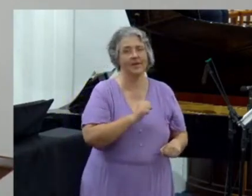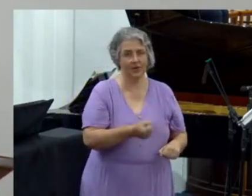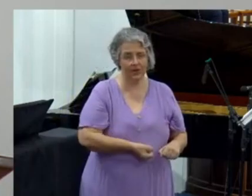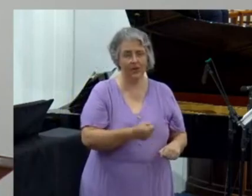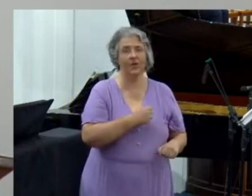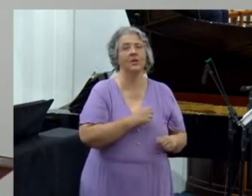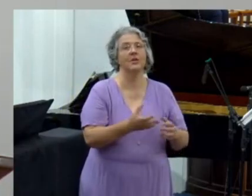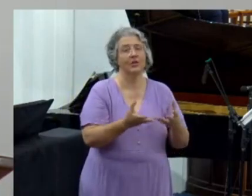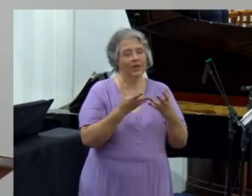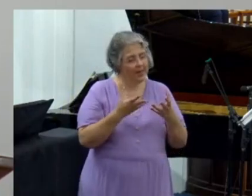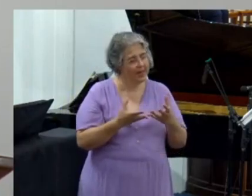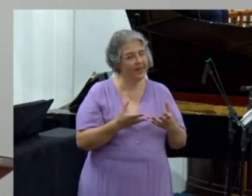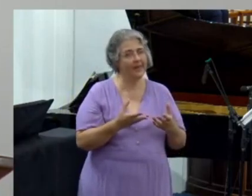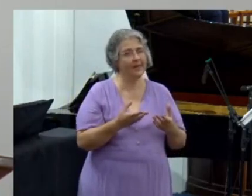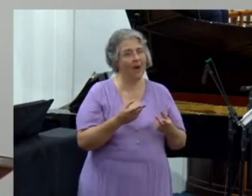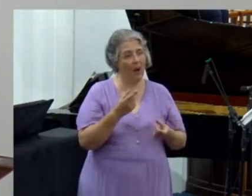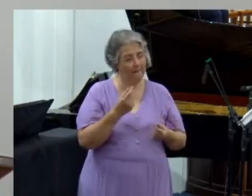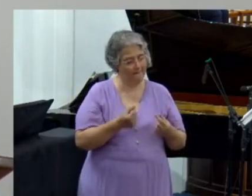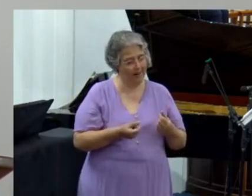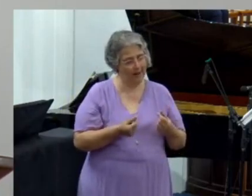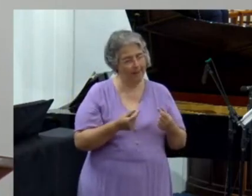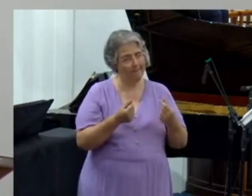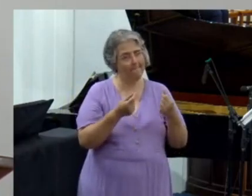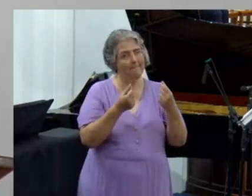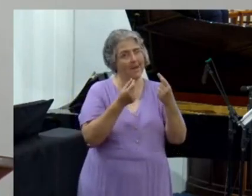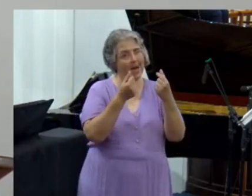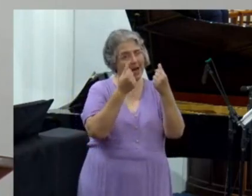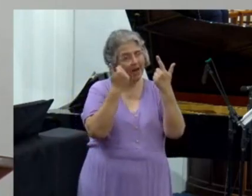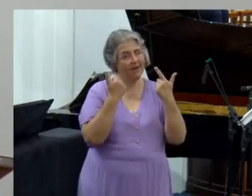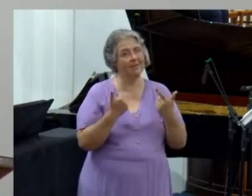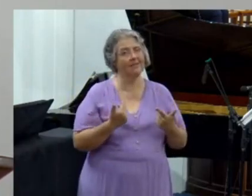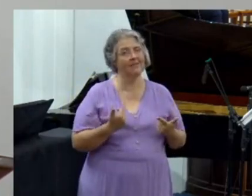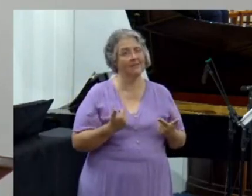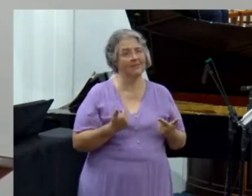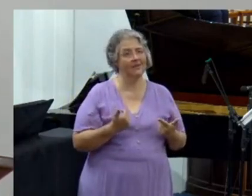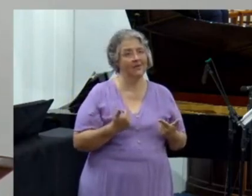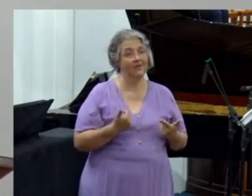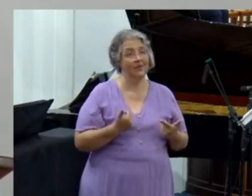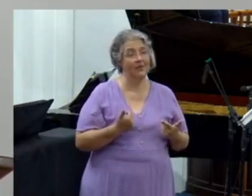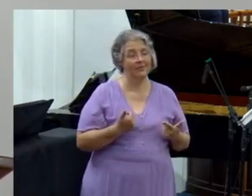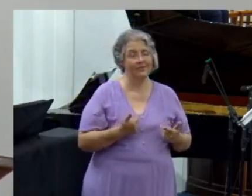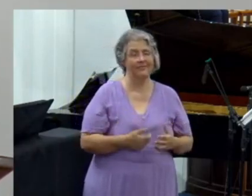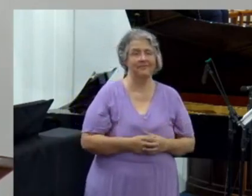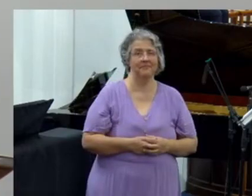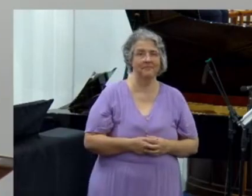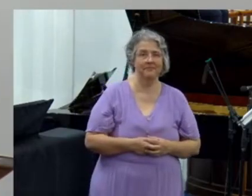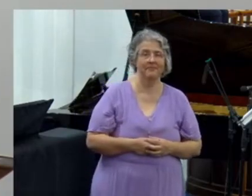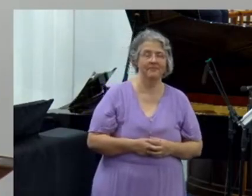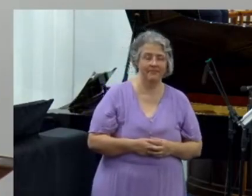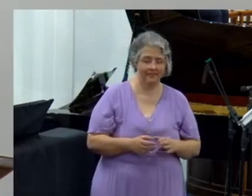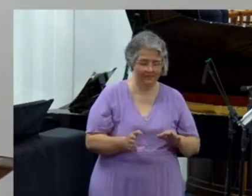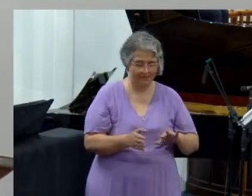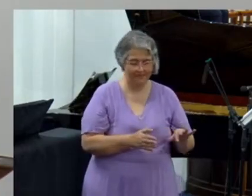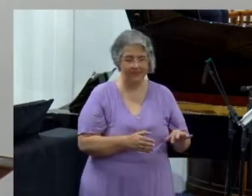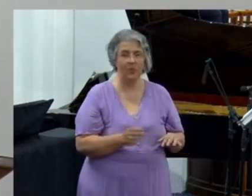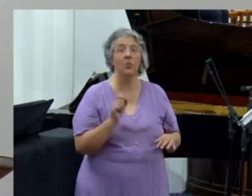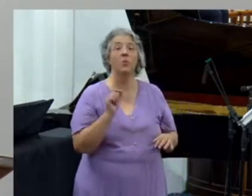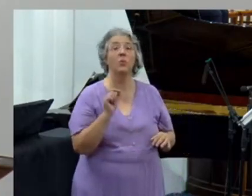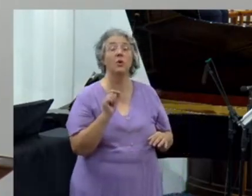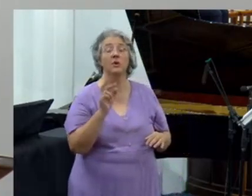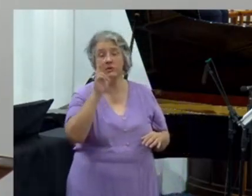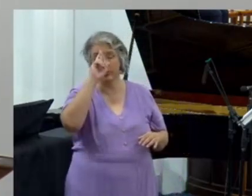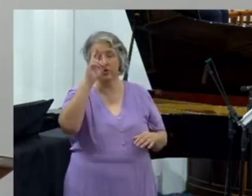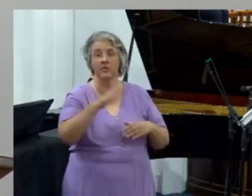Cristo, escribas, então ao invés de cumprirem a sua função, afastavam o povo. O que o Senhor faz